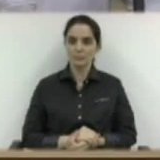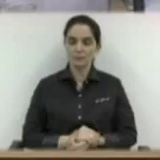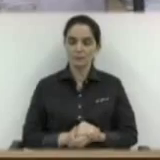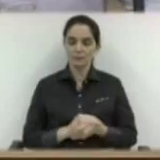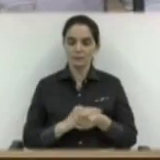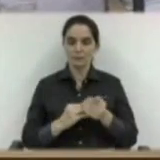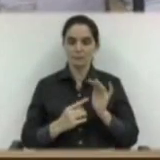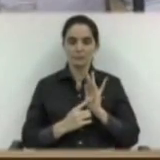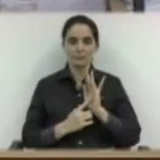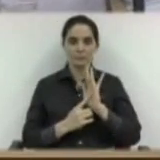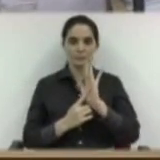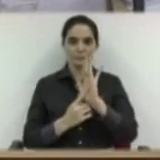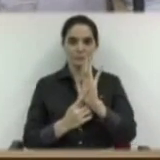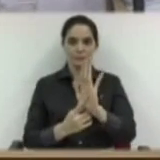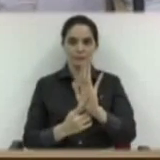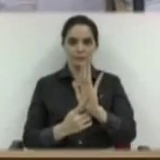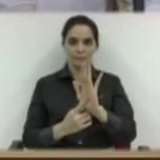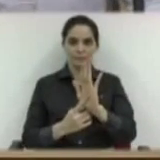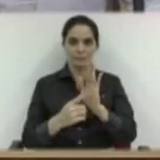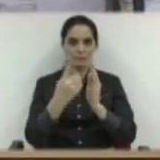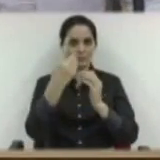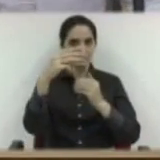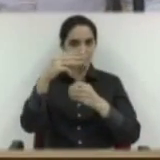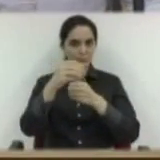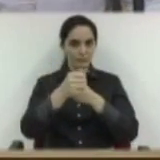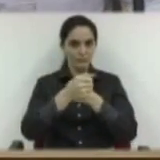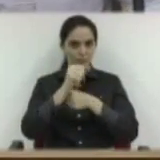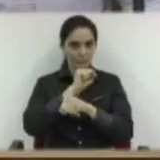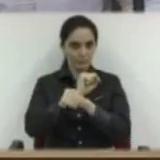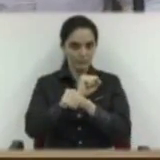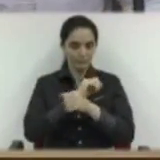representando, a sessão está suspensa por 1 minuto.